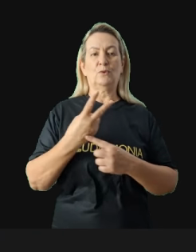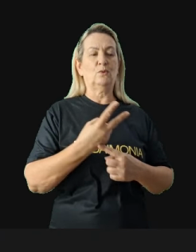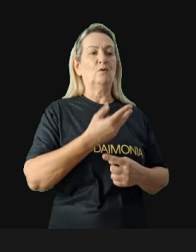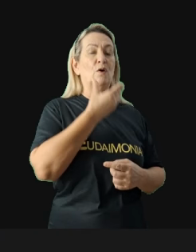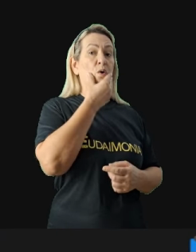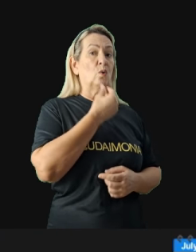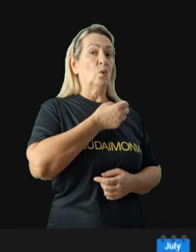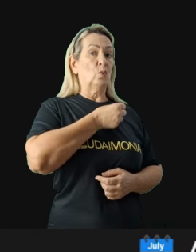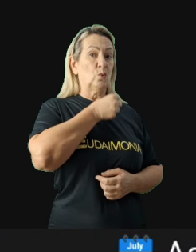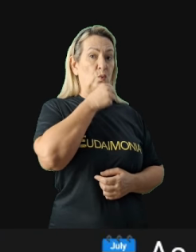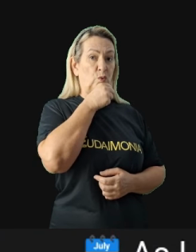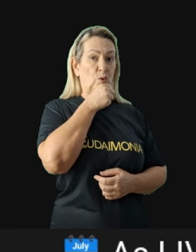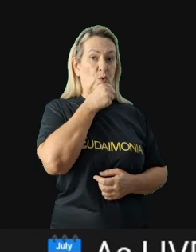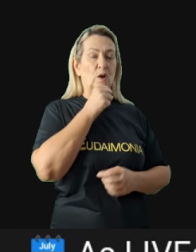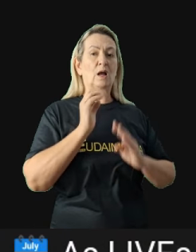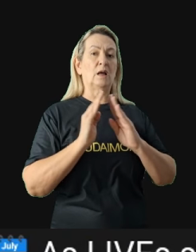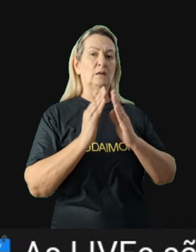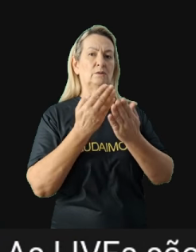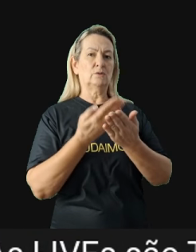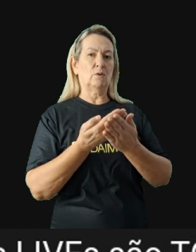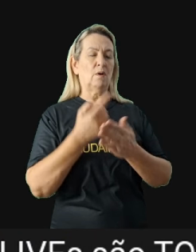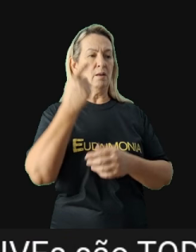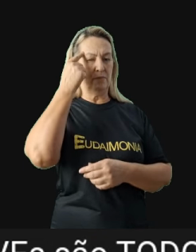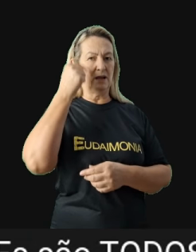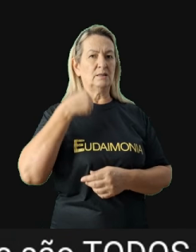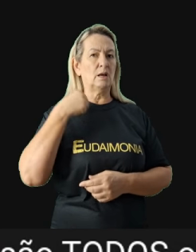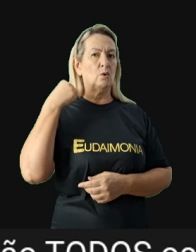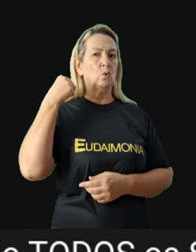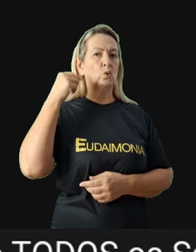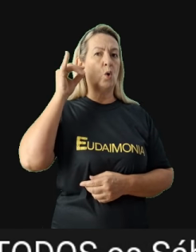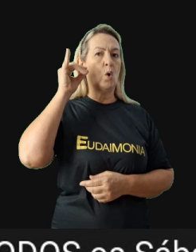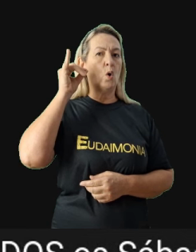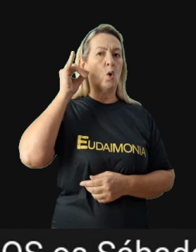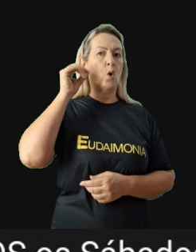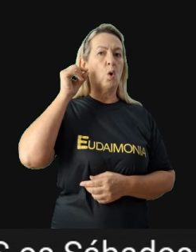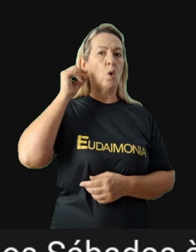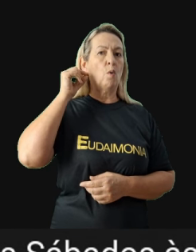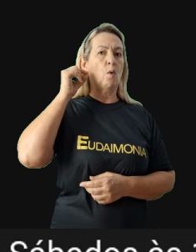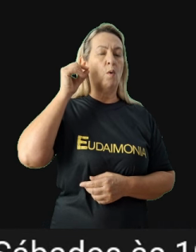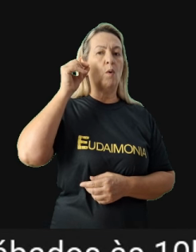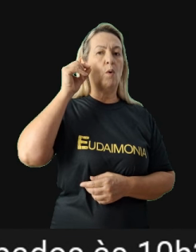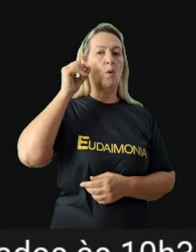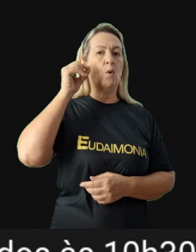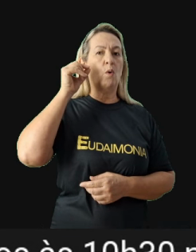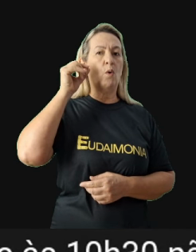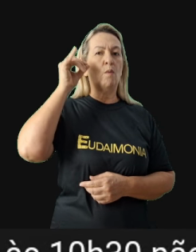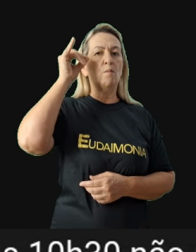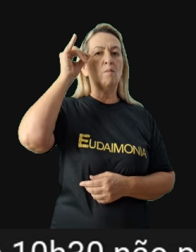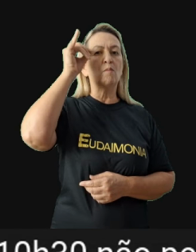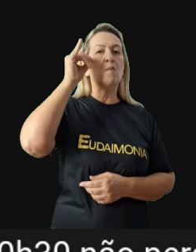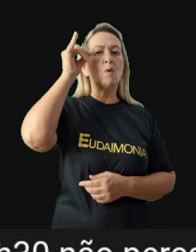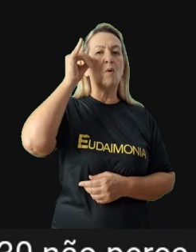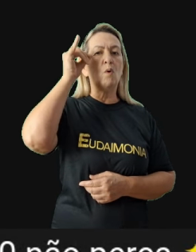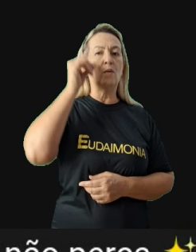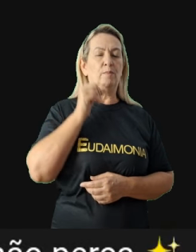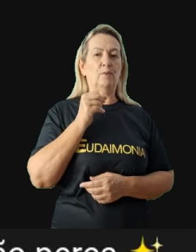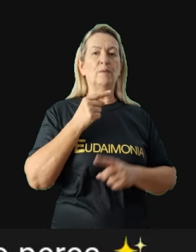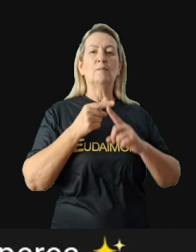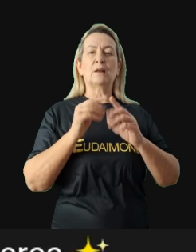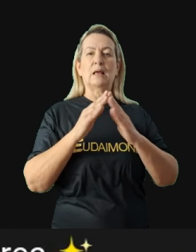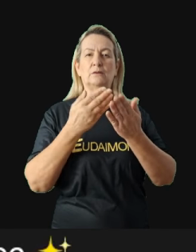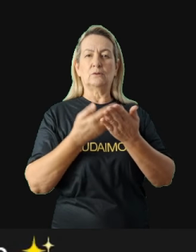14 anos. Ele chegou para avô, as escolas acham que a gente é bobo. A minha